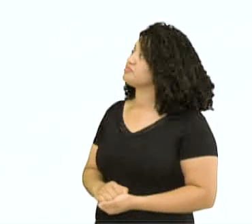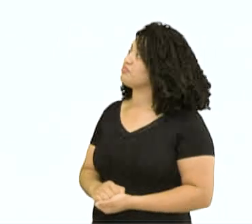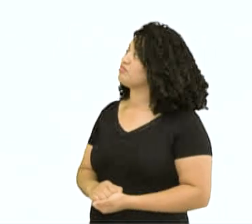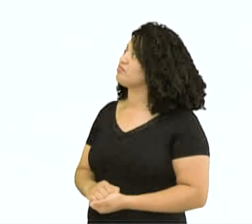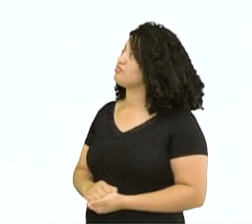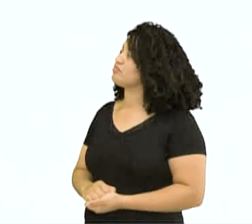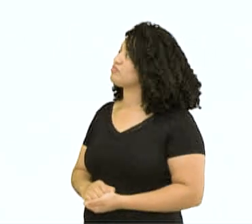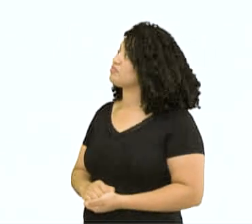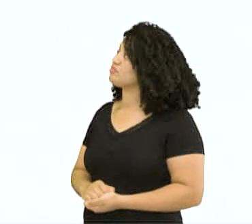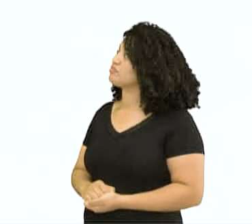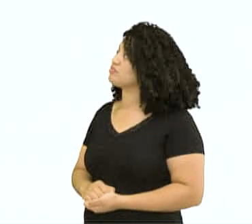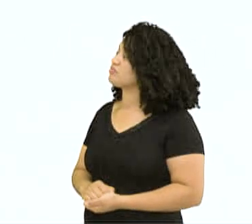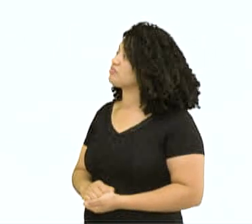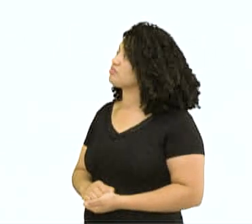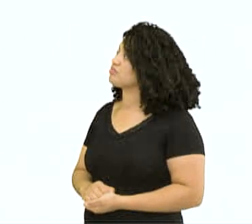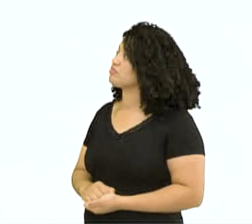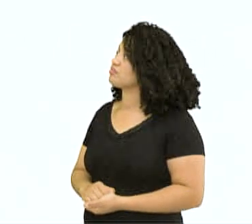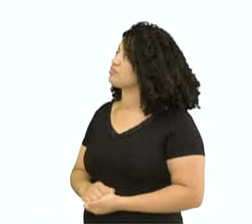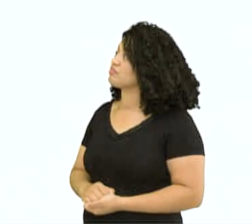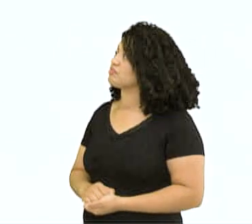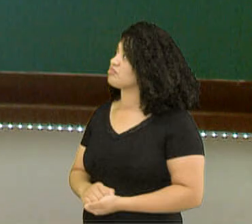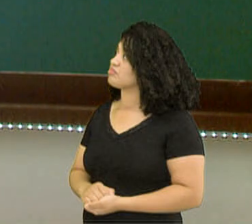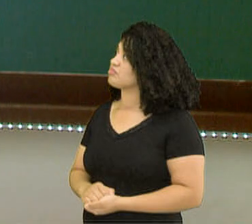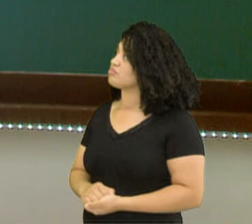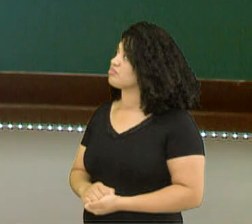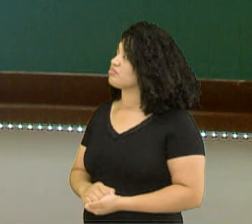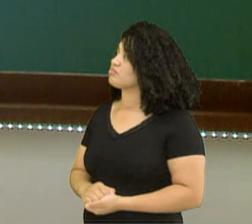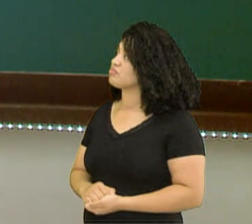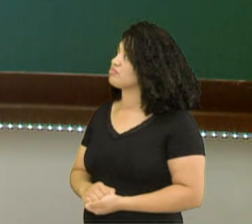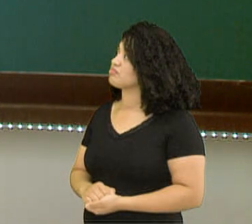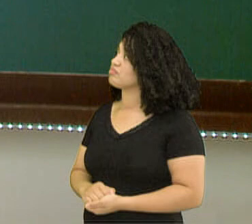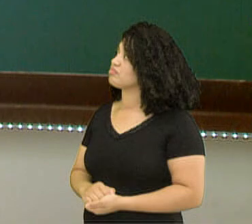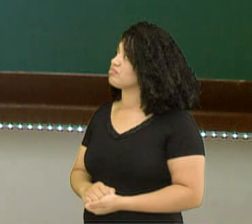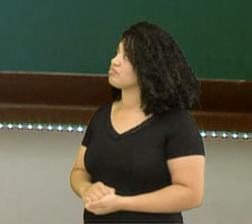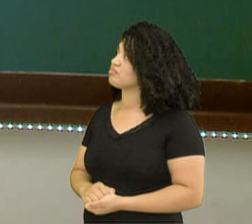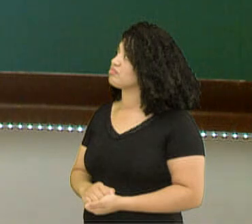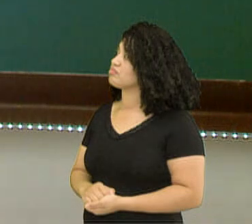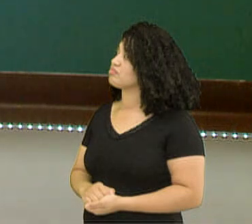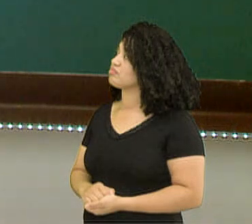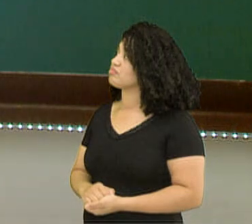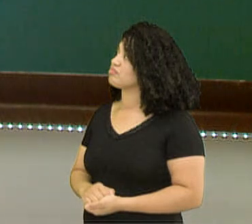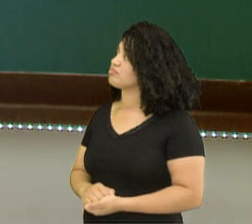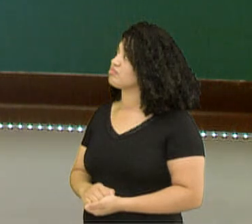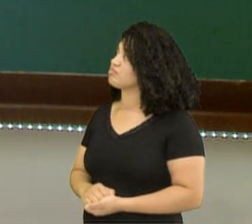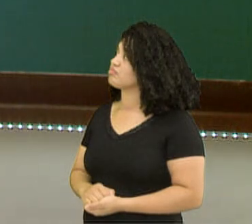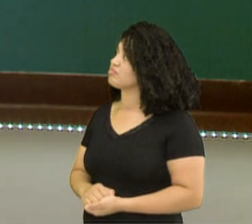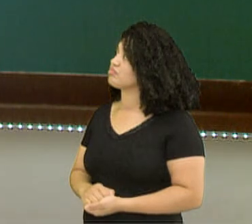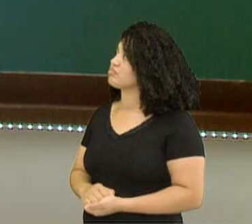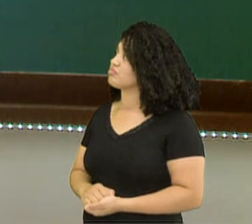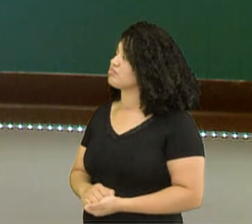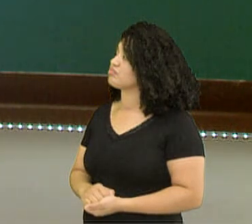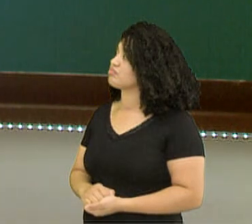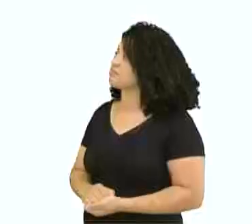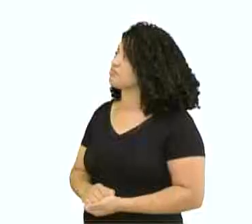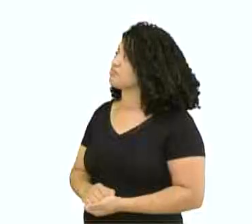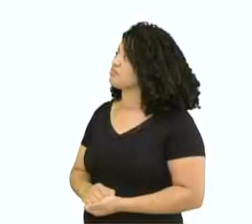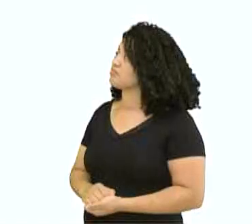you because I need your help. Então ela está falando para você, ó. I'm reaching out to you because I need your help. Eu preciso da sua